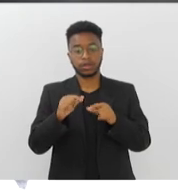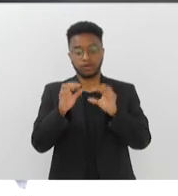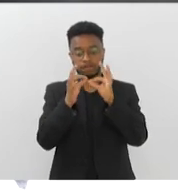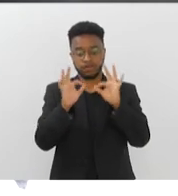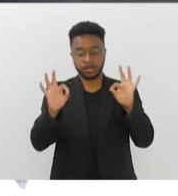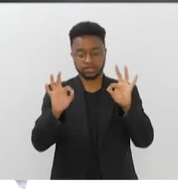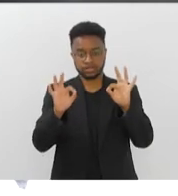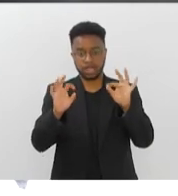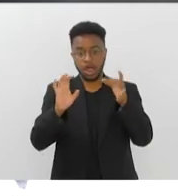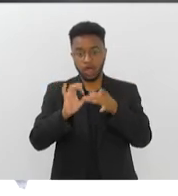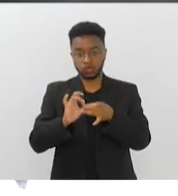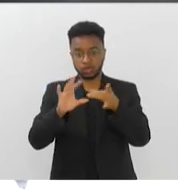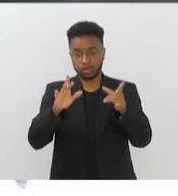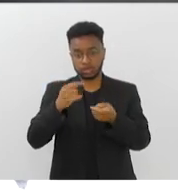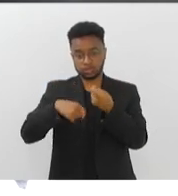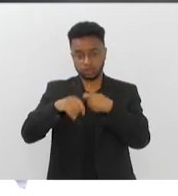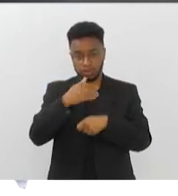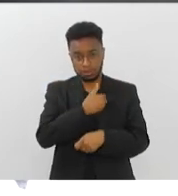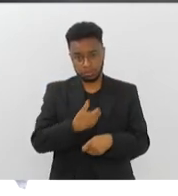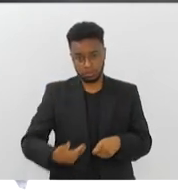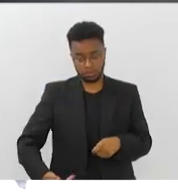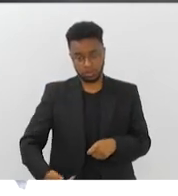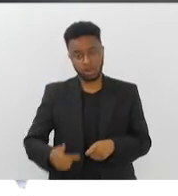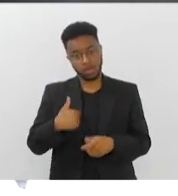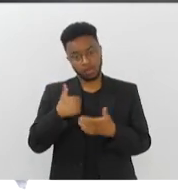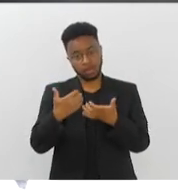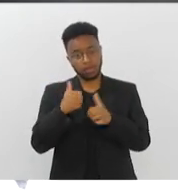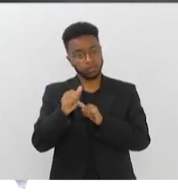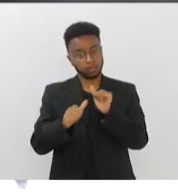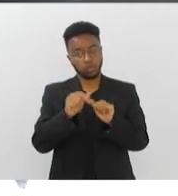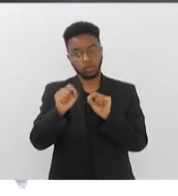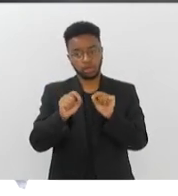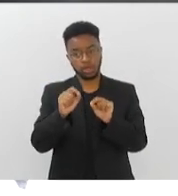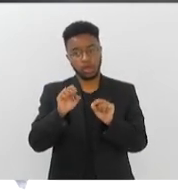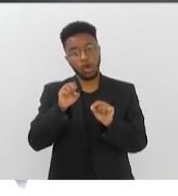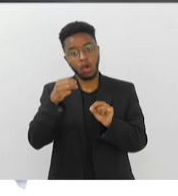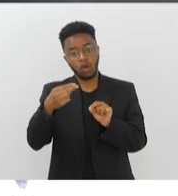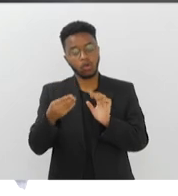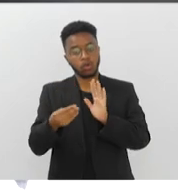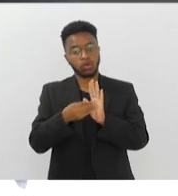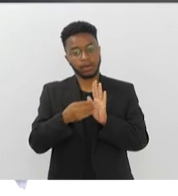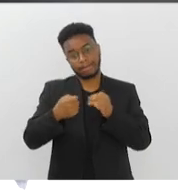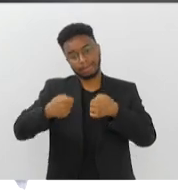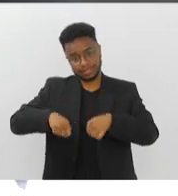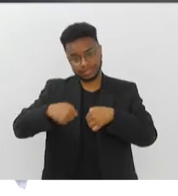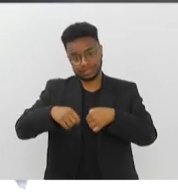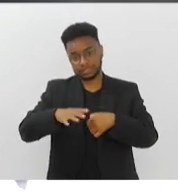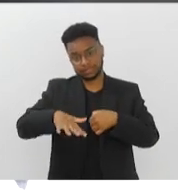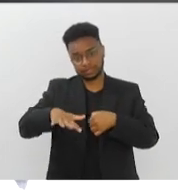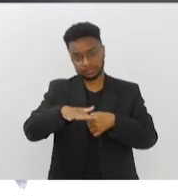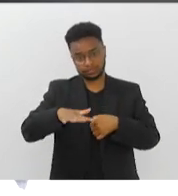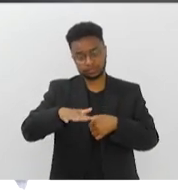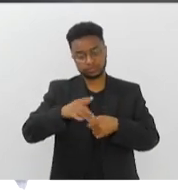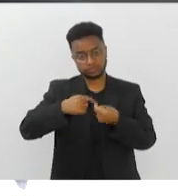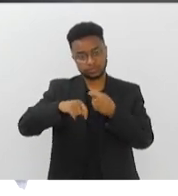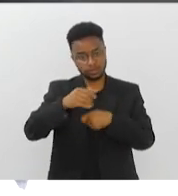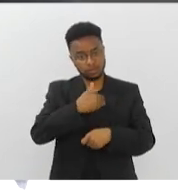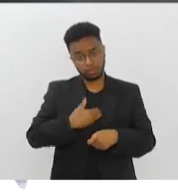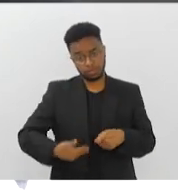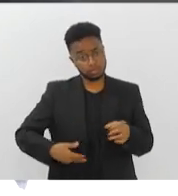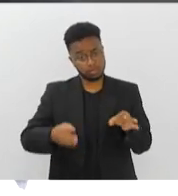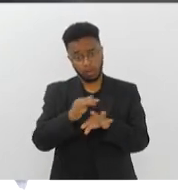administração pública, determina. Ou determina, deverá a administração pública, e